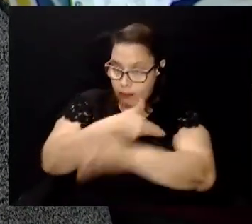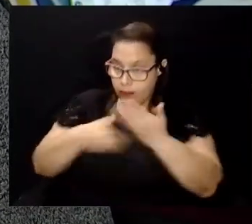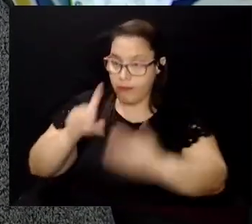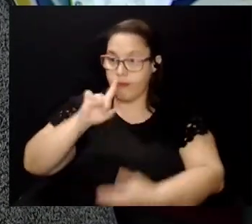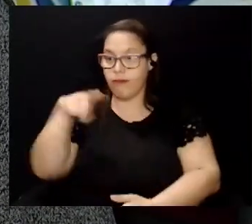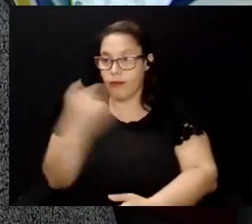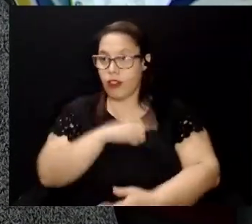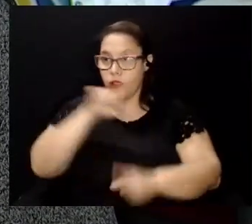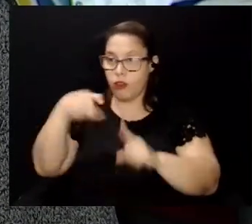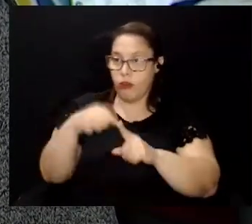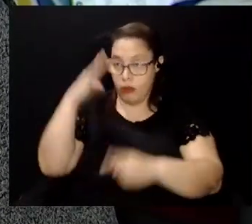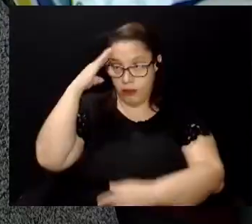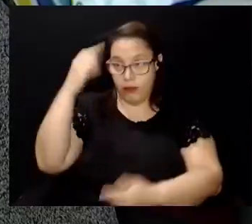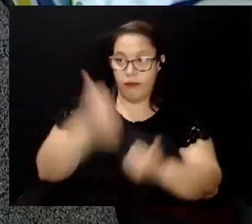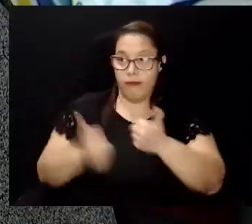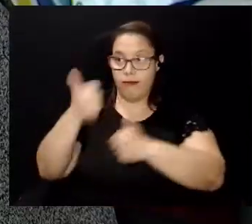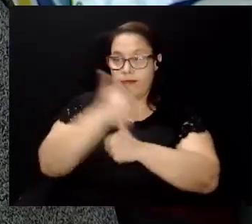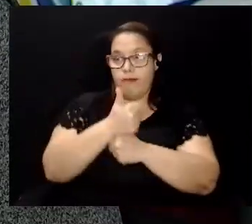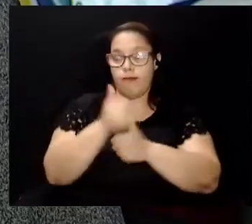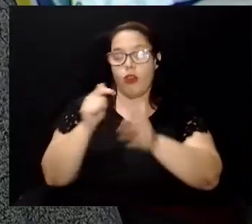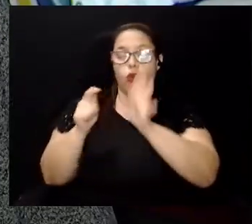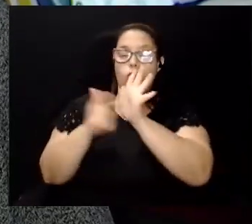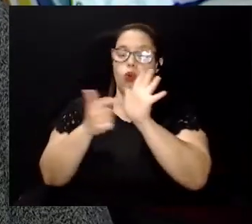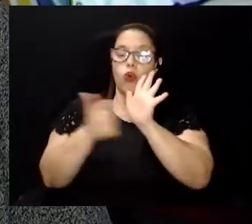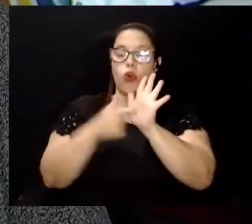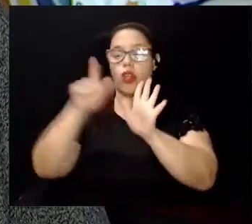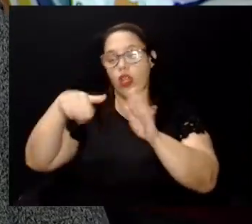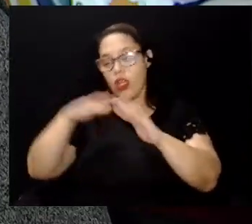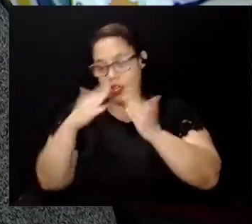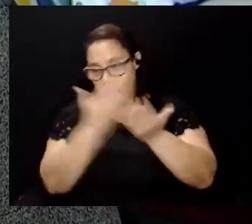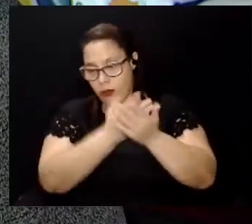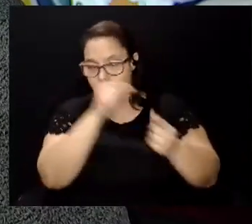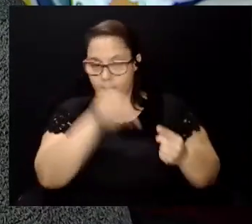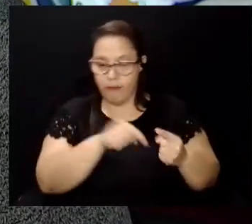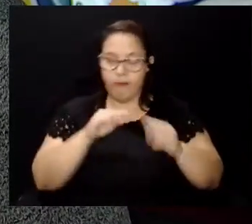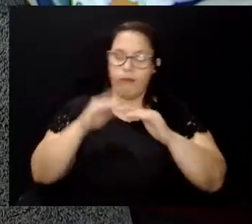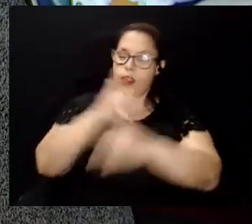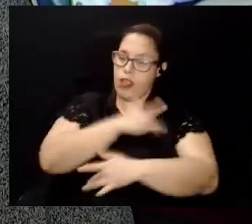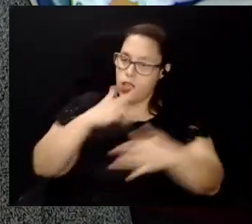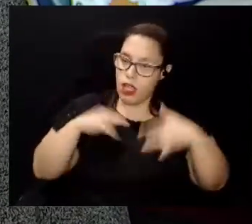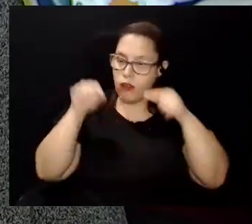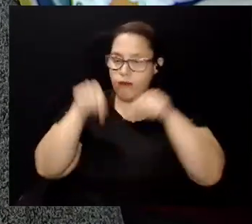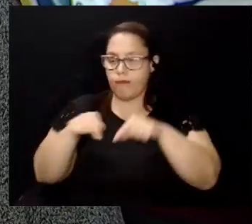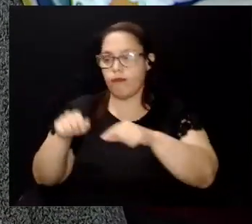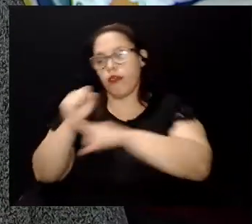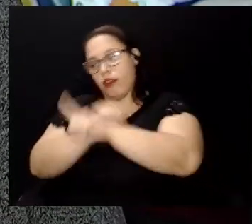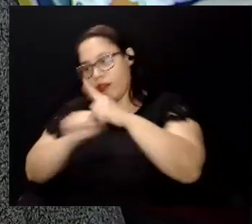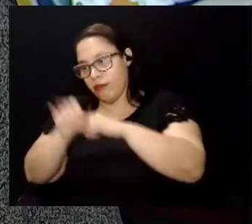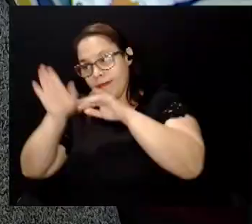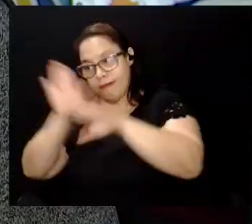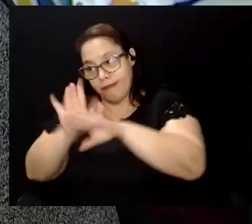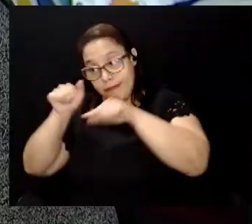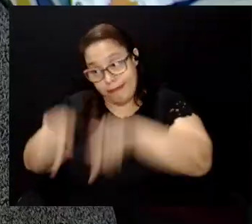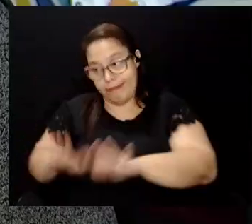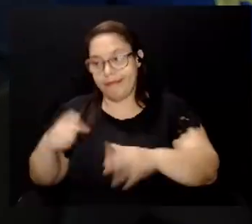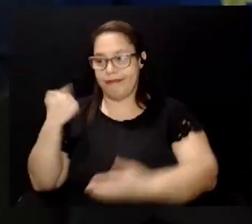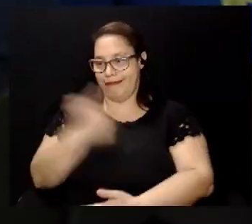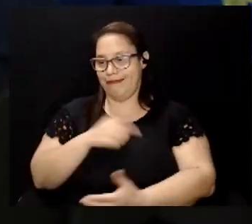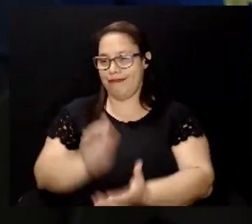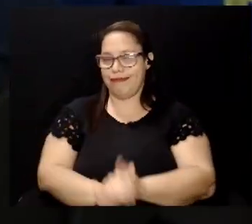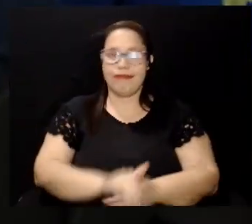é o nosso principal papel aqui, indicar o que é da educação é da educação, o que é da saúde, o que é da assistência social é aqui com a